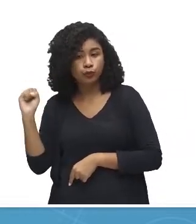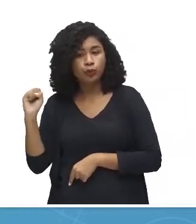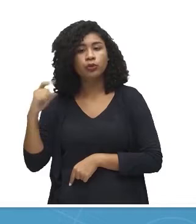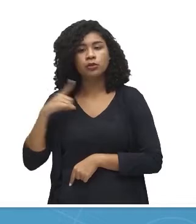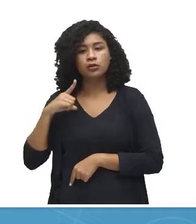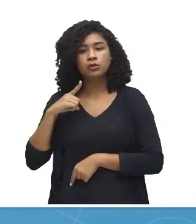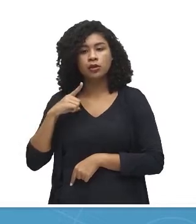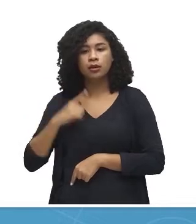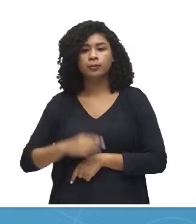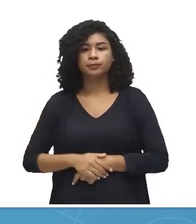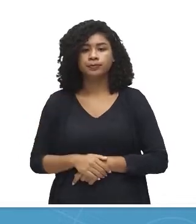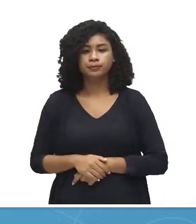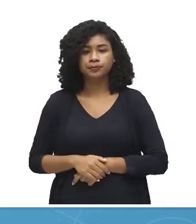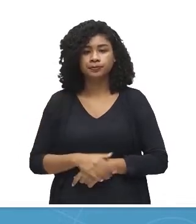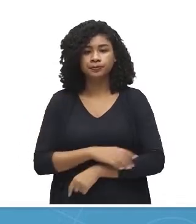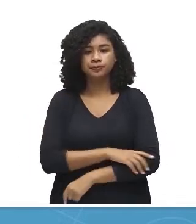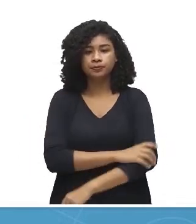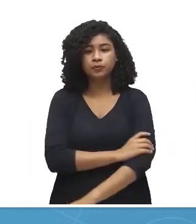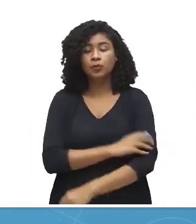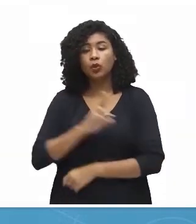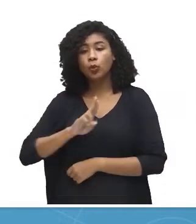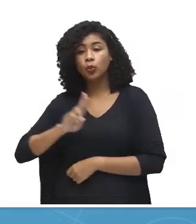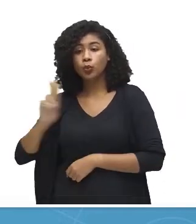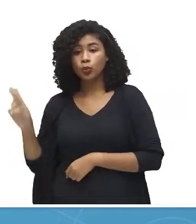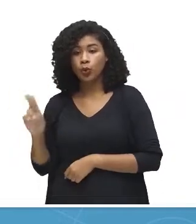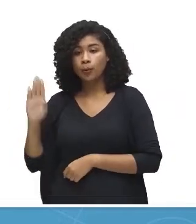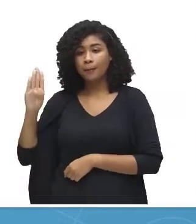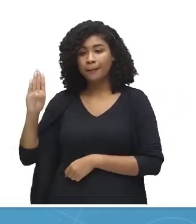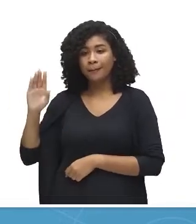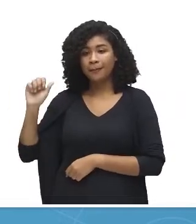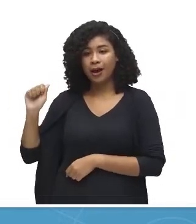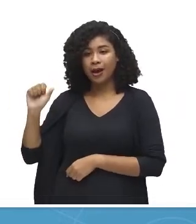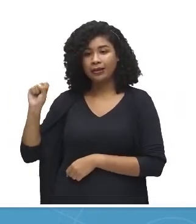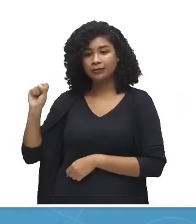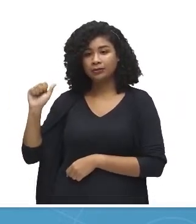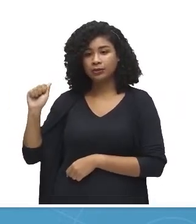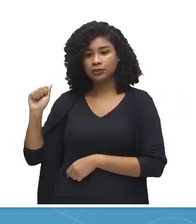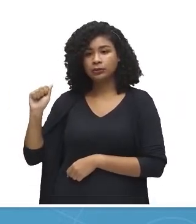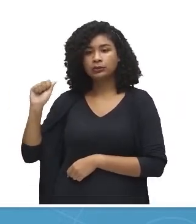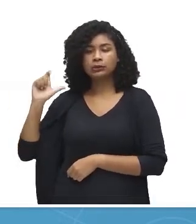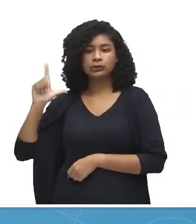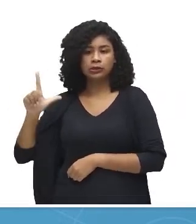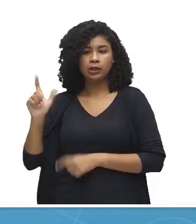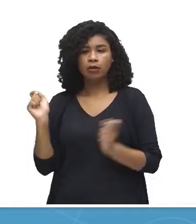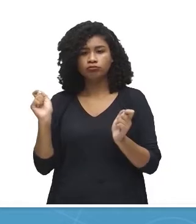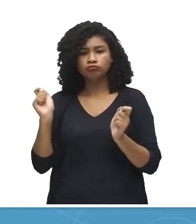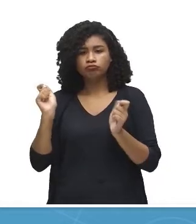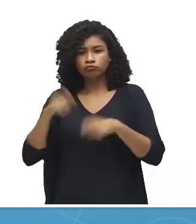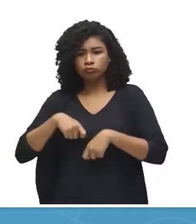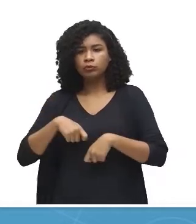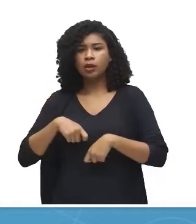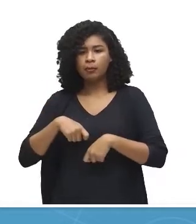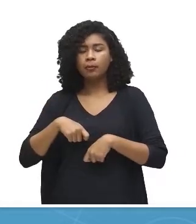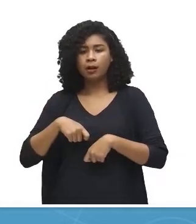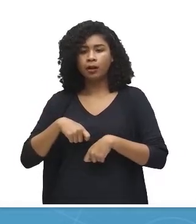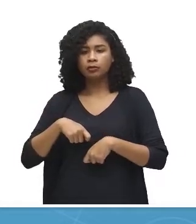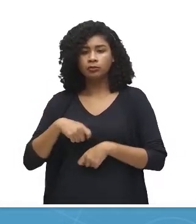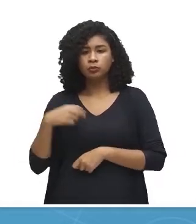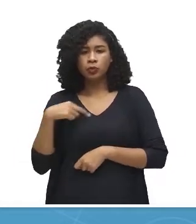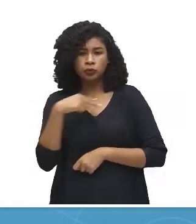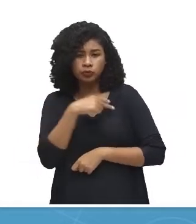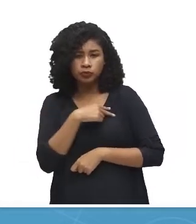chama de lâmina basal, que vai ajudar a nutrir o nosso tecido epitelial,